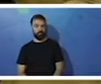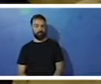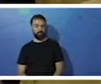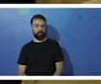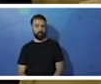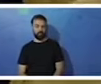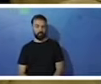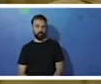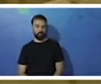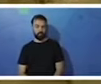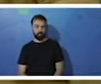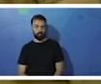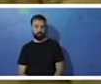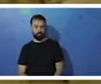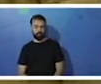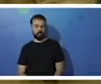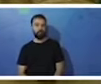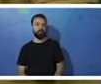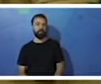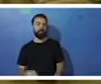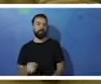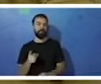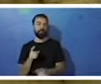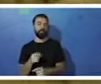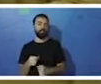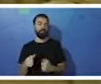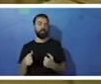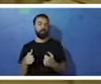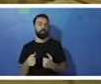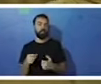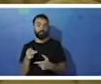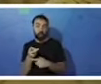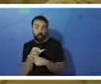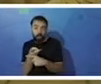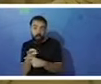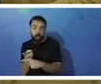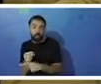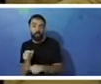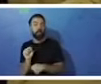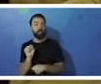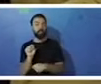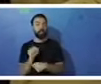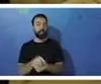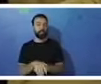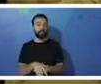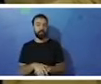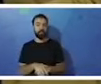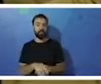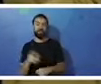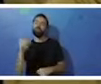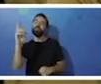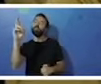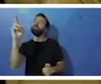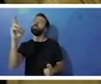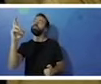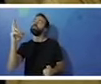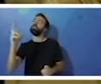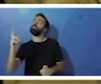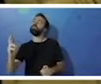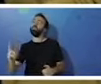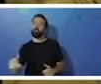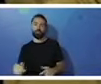5. E o que que nós vamos procurar na tabuada dos 5? Nós vamos procurar lá na coluna de produtos um